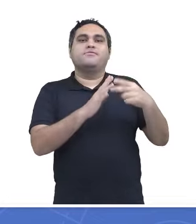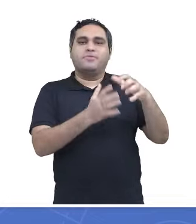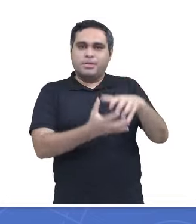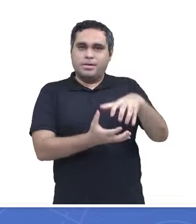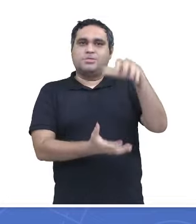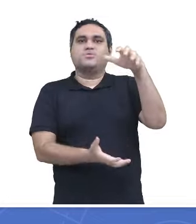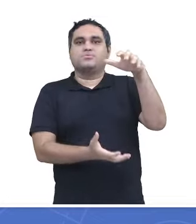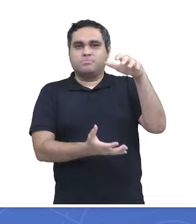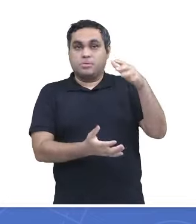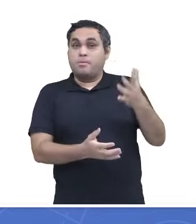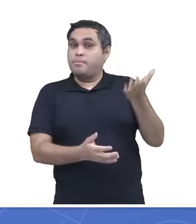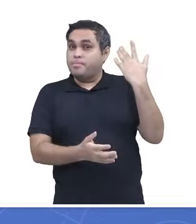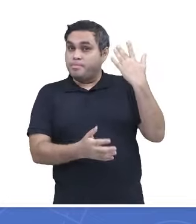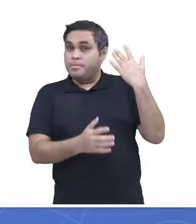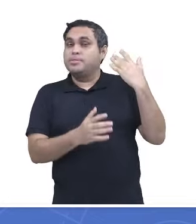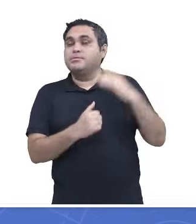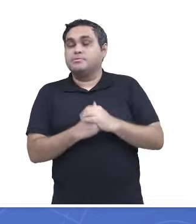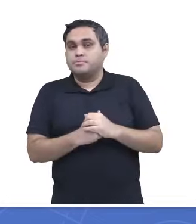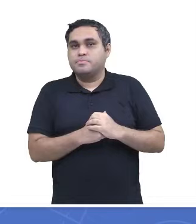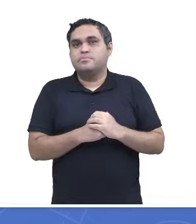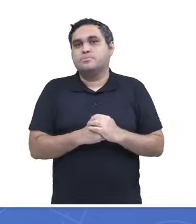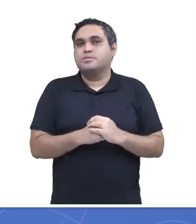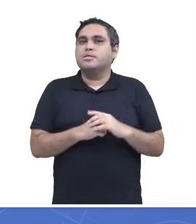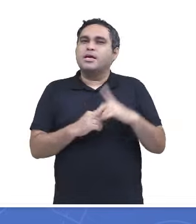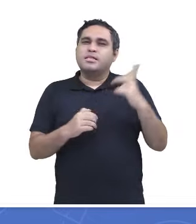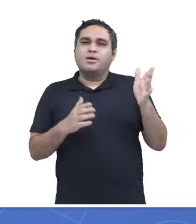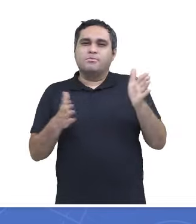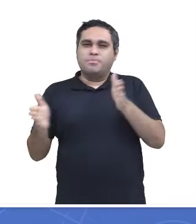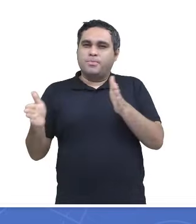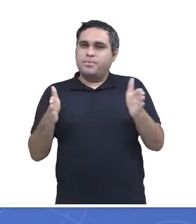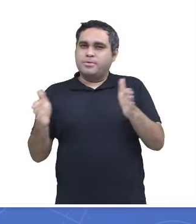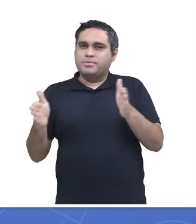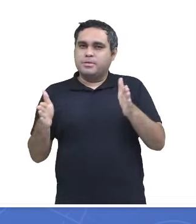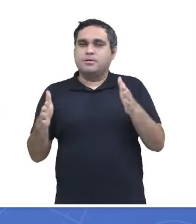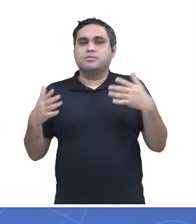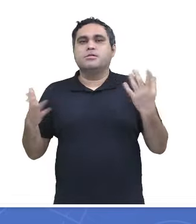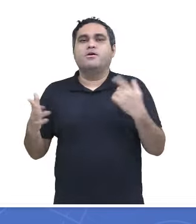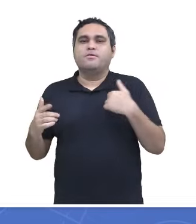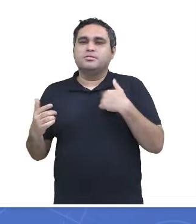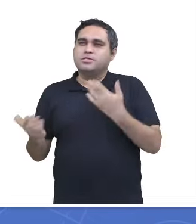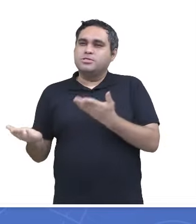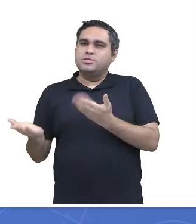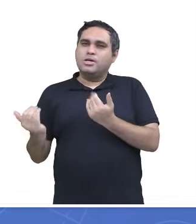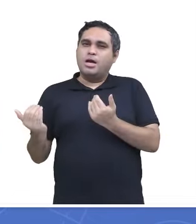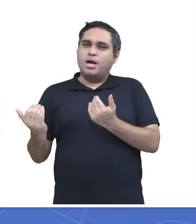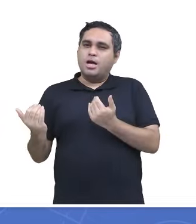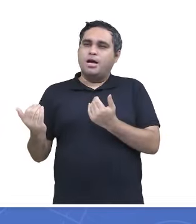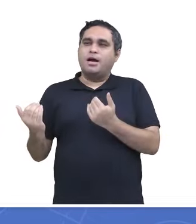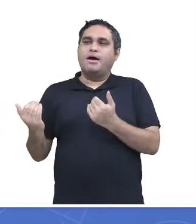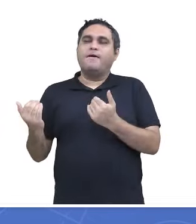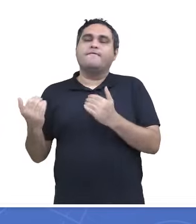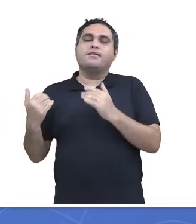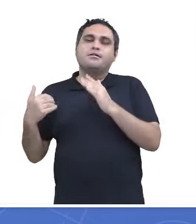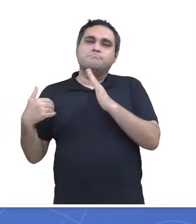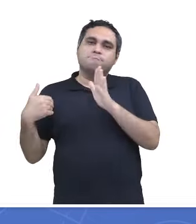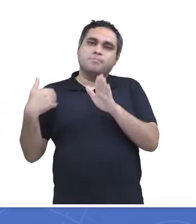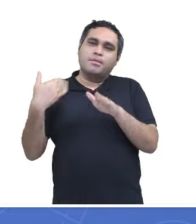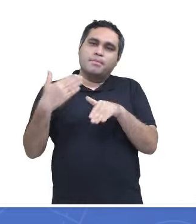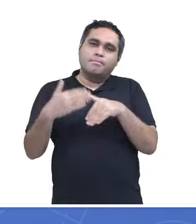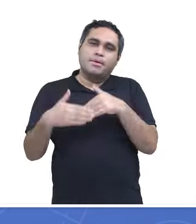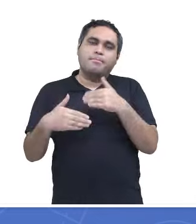constituía essa juventude. Ela era então esse momento de transição, Você saía da adolescência, aí você ficava na